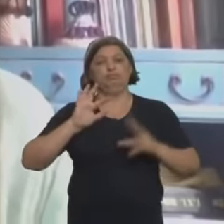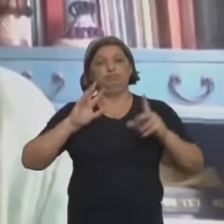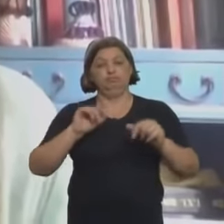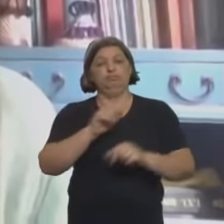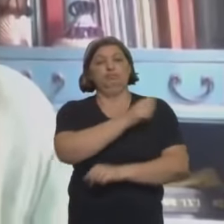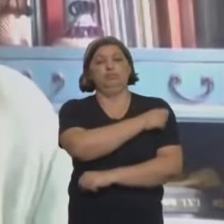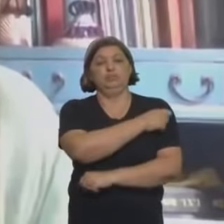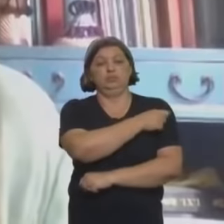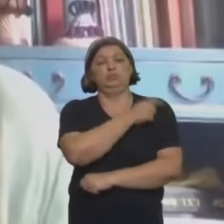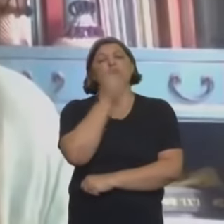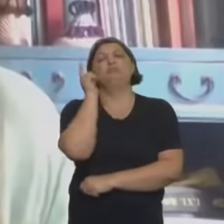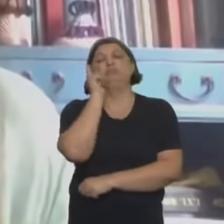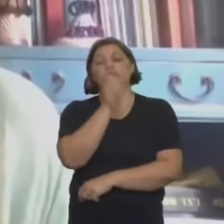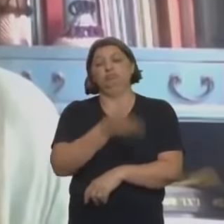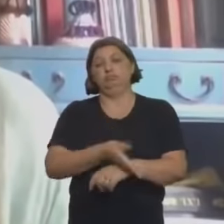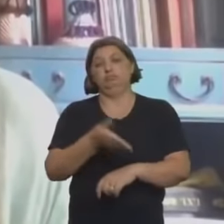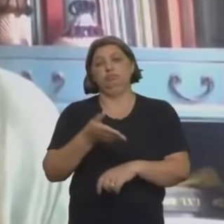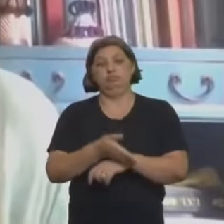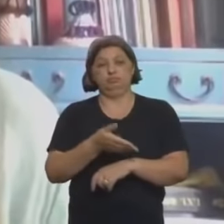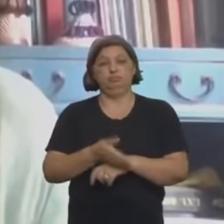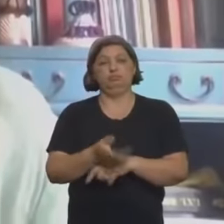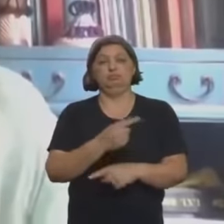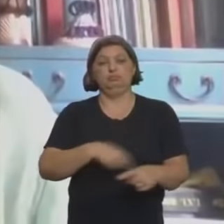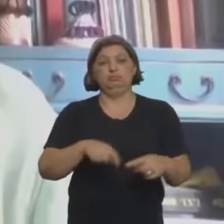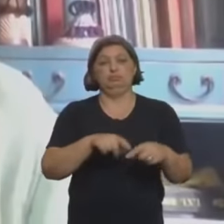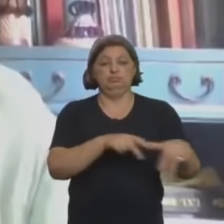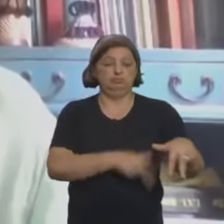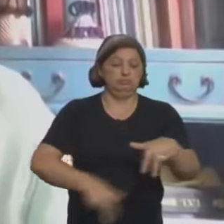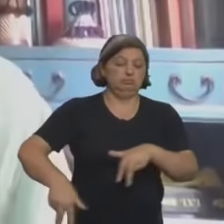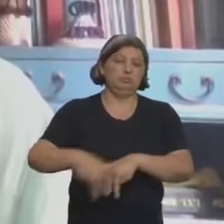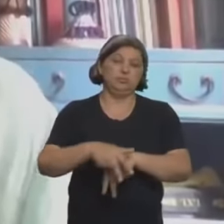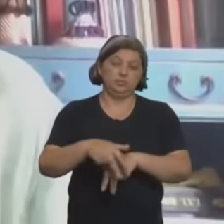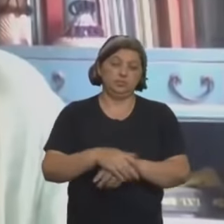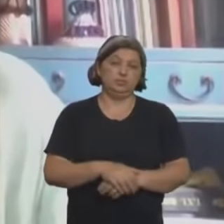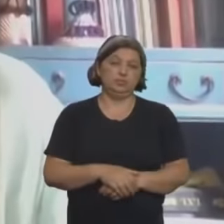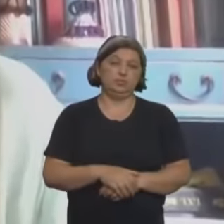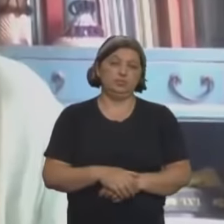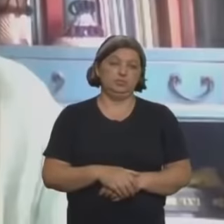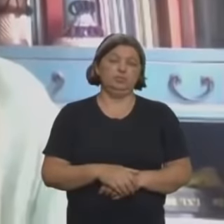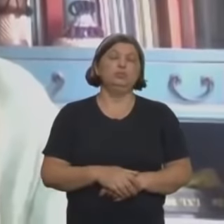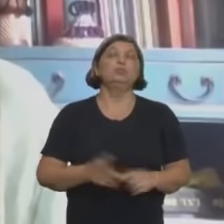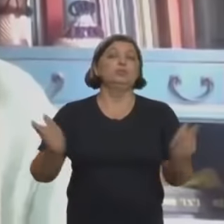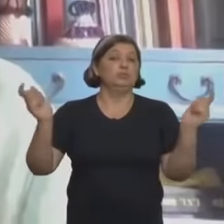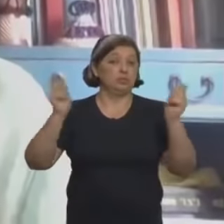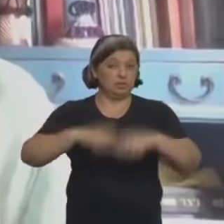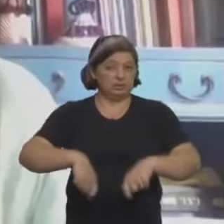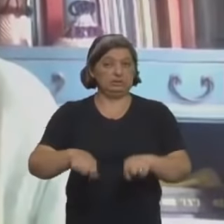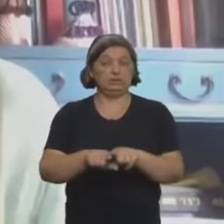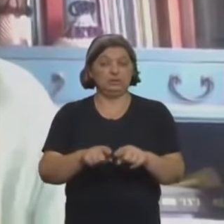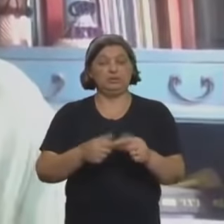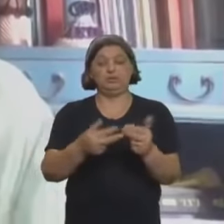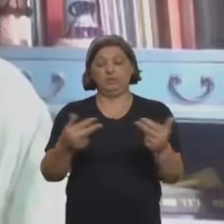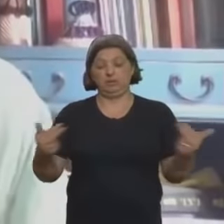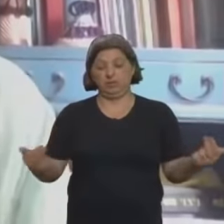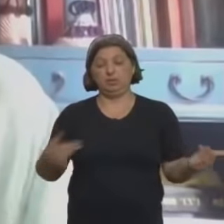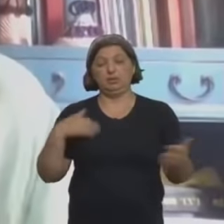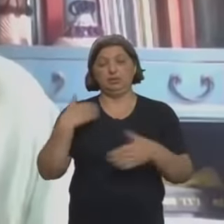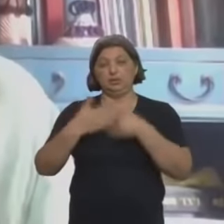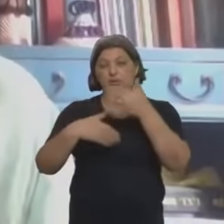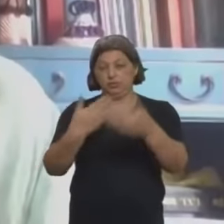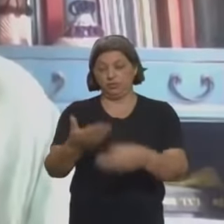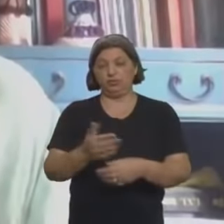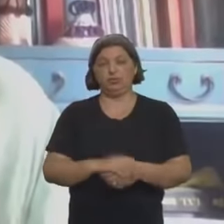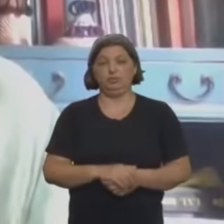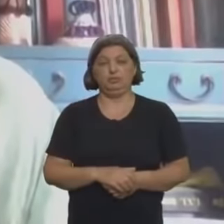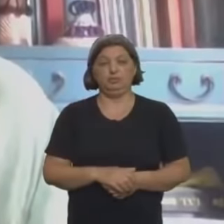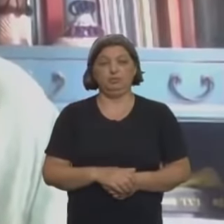alunos consigam ali alcançar o seu protagonismo, né, a sua potencialidade, desenvolver suas potencialidades